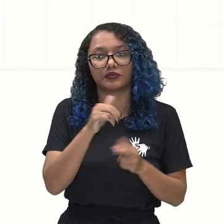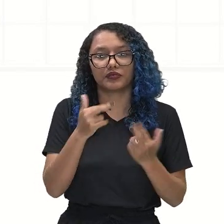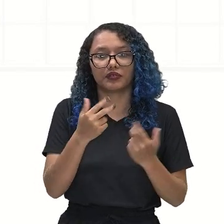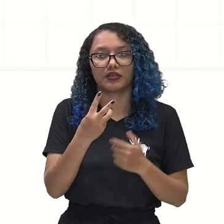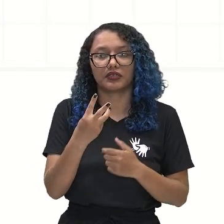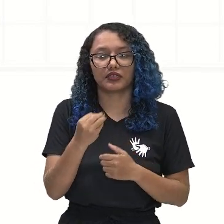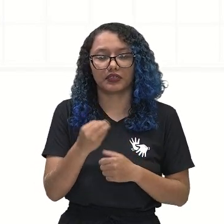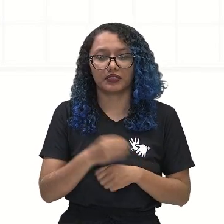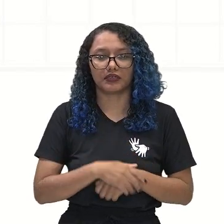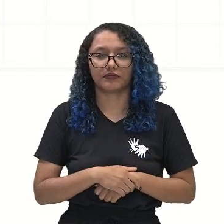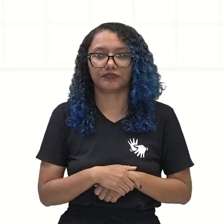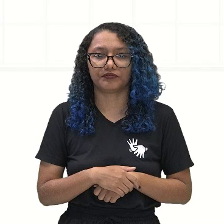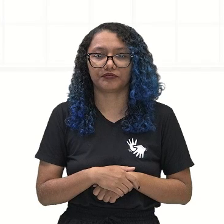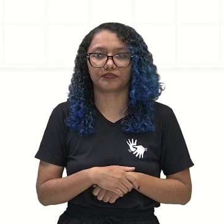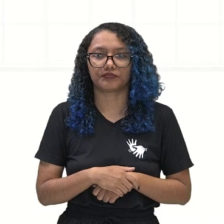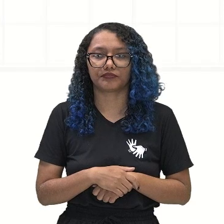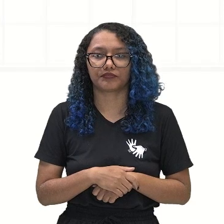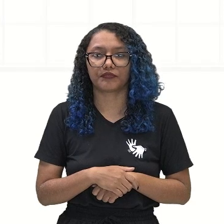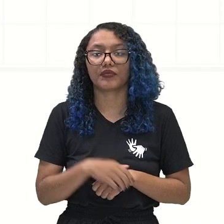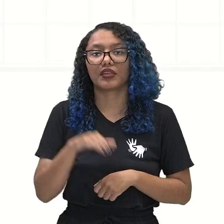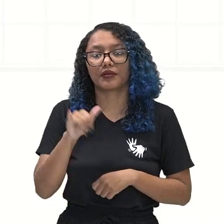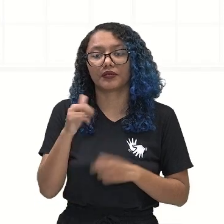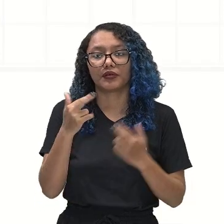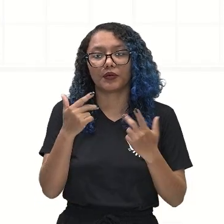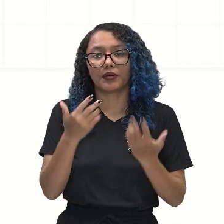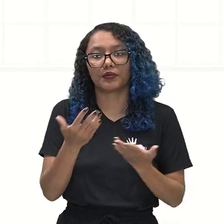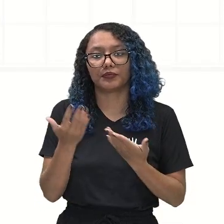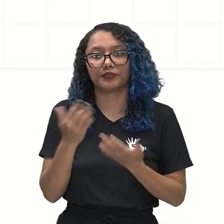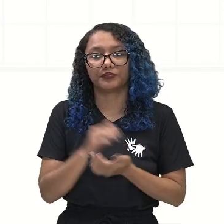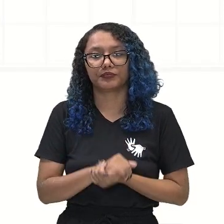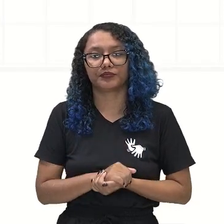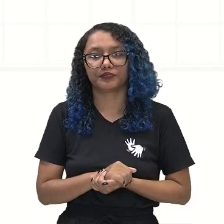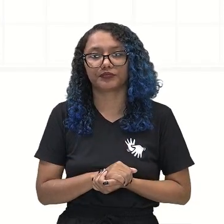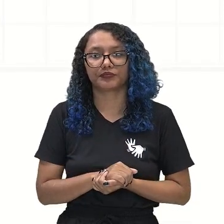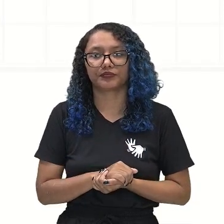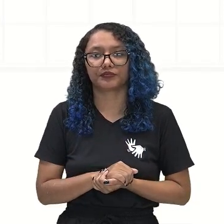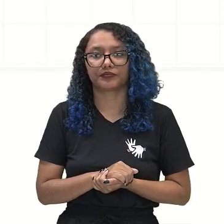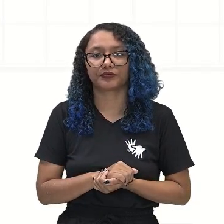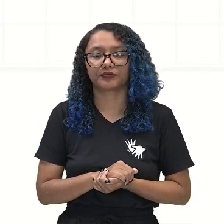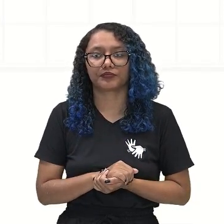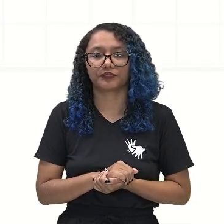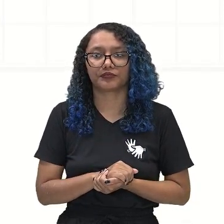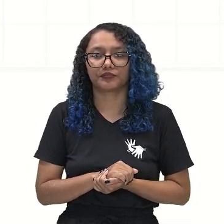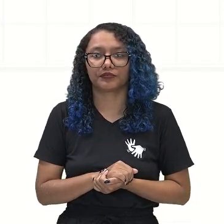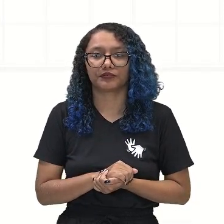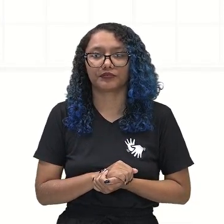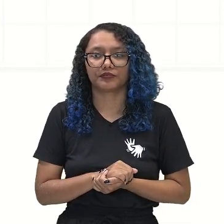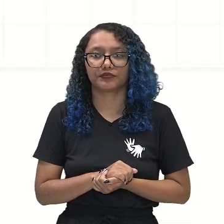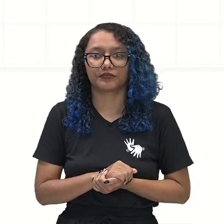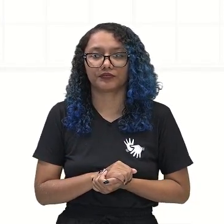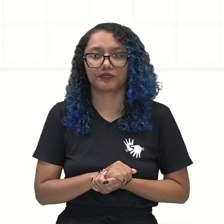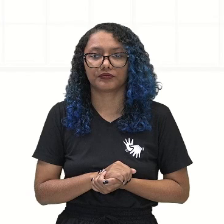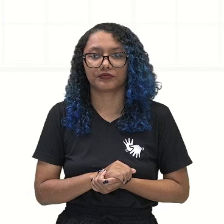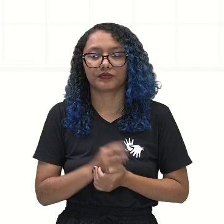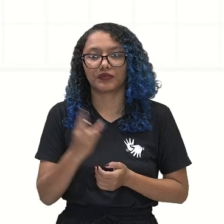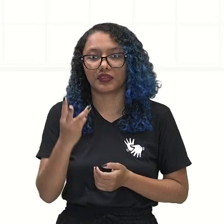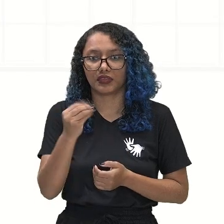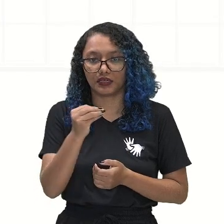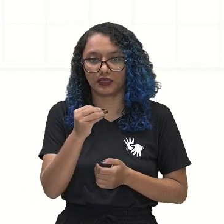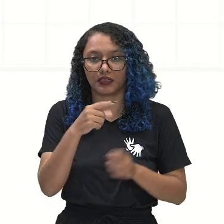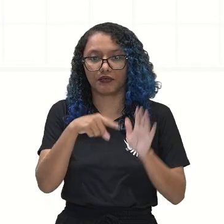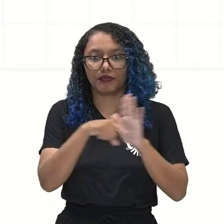30, resolvendo, y vai ser, ó, resolvendo aqui, y será